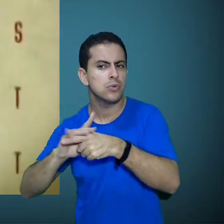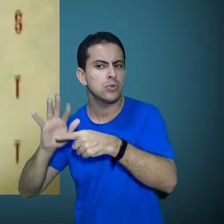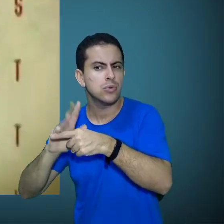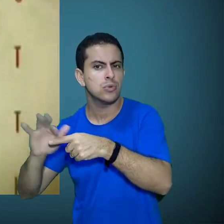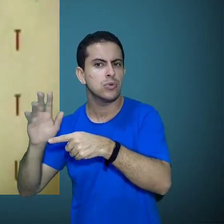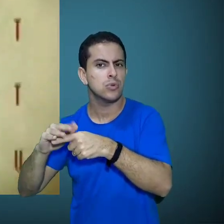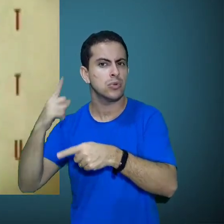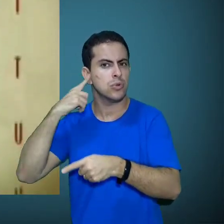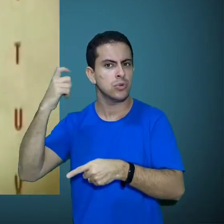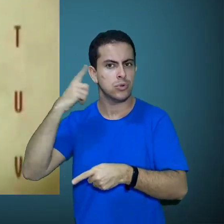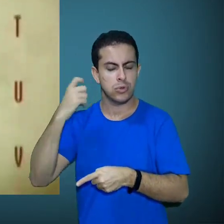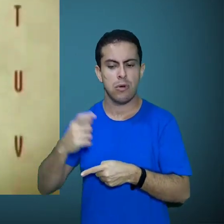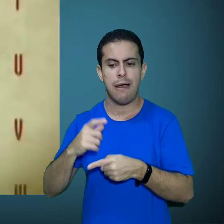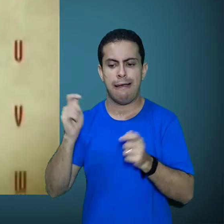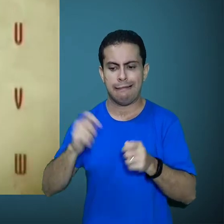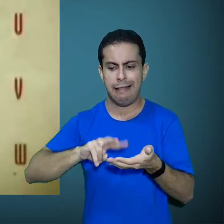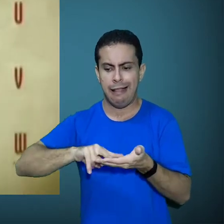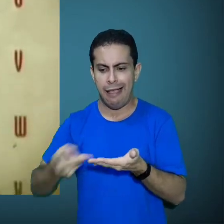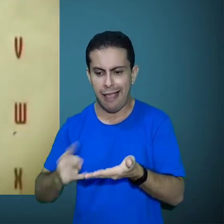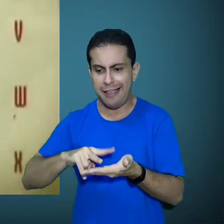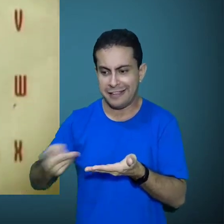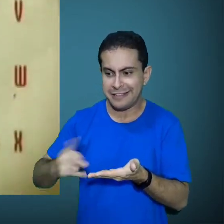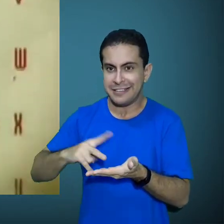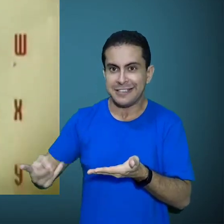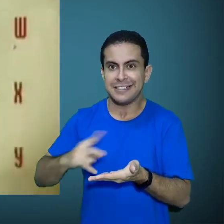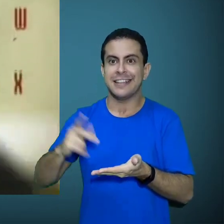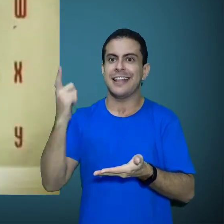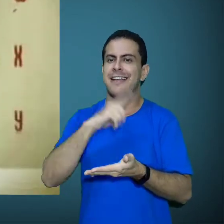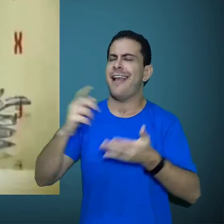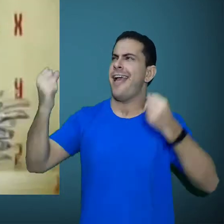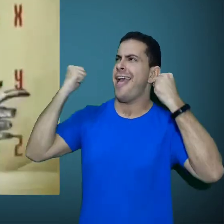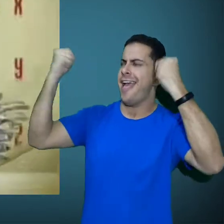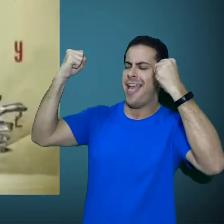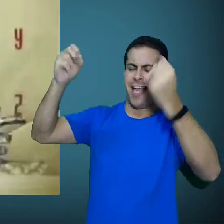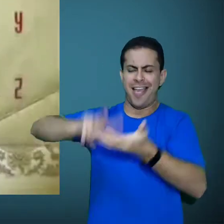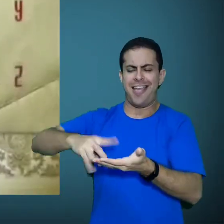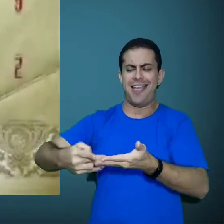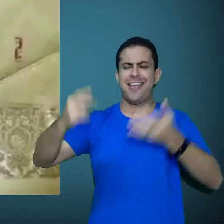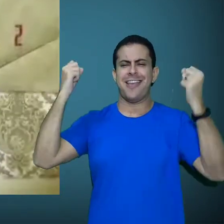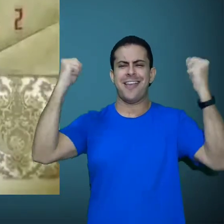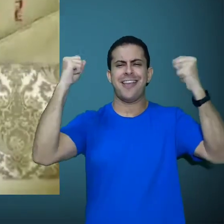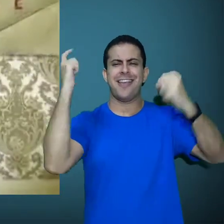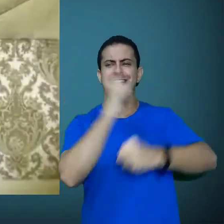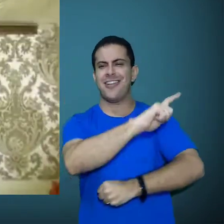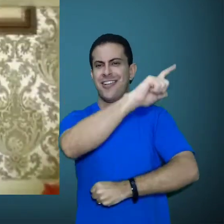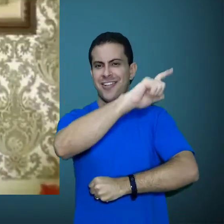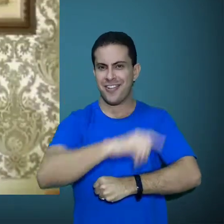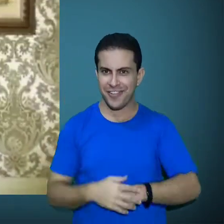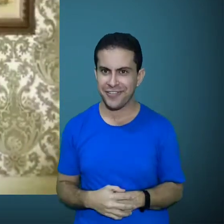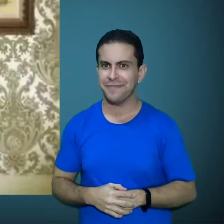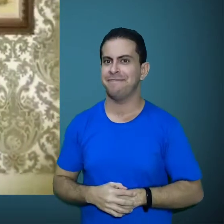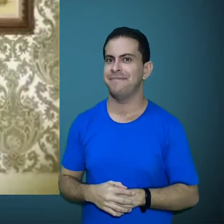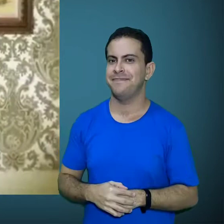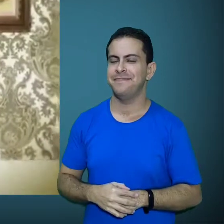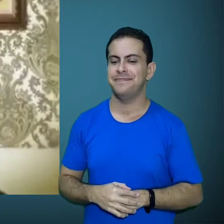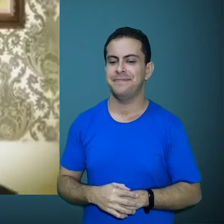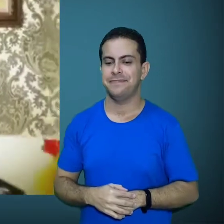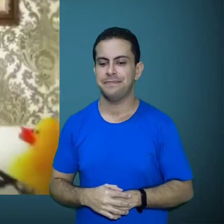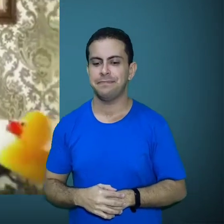Assim, hieróglifos egípcios puderam ser traduzidos pela primeira vez. Finalmente consegui traduzir os hieróglifos!